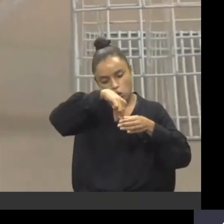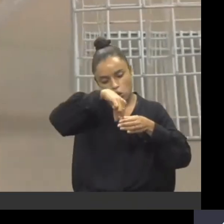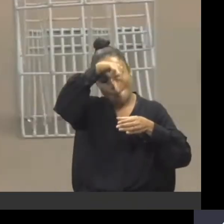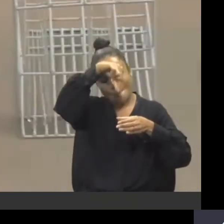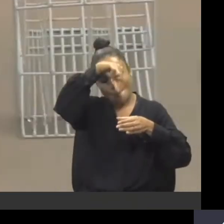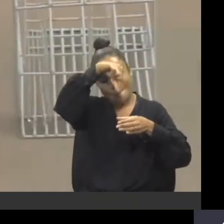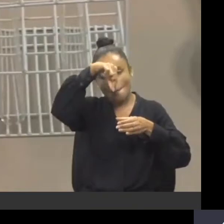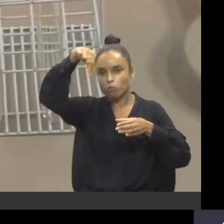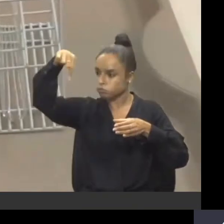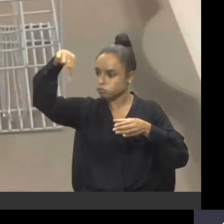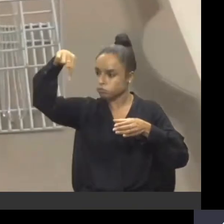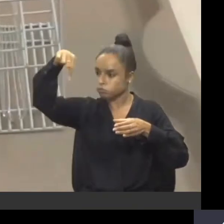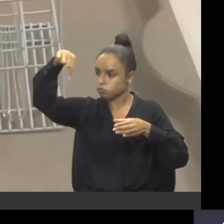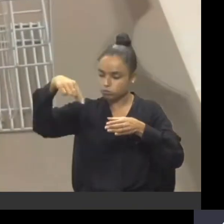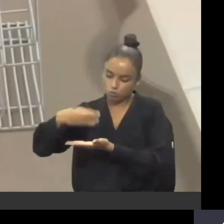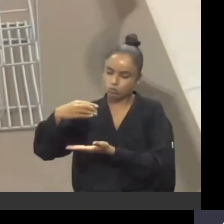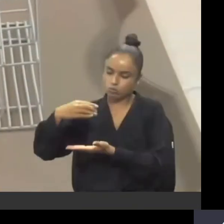1.